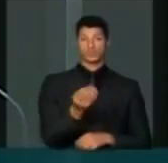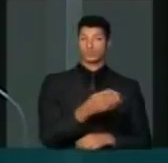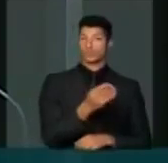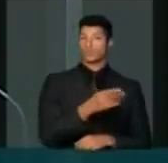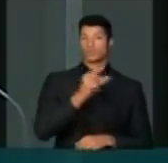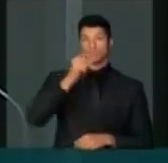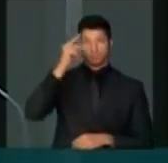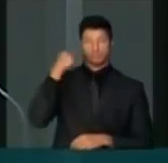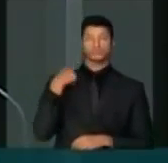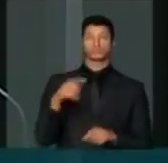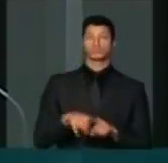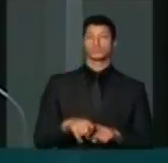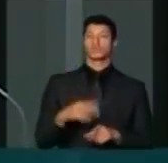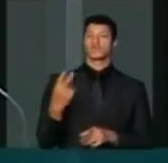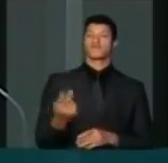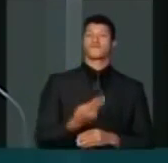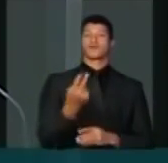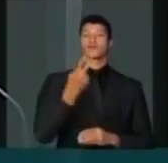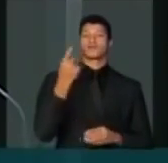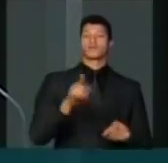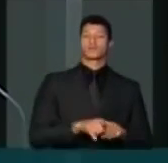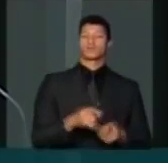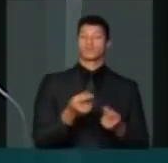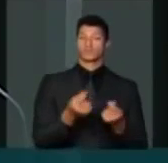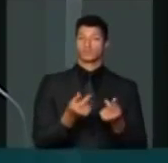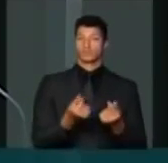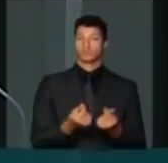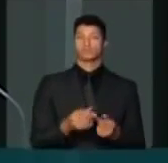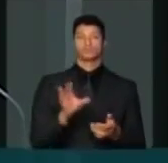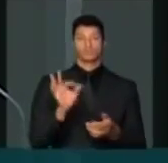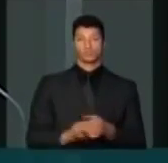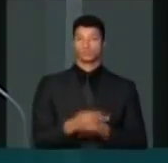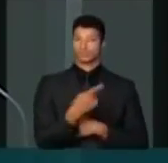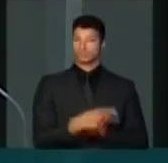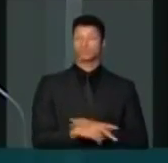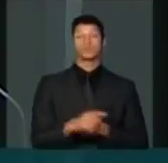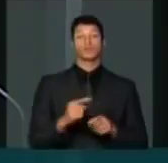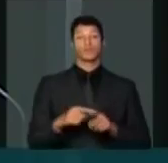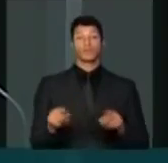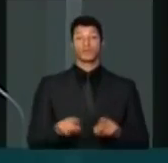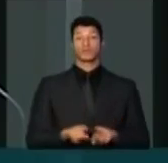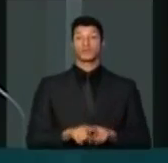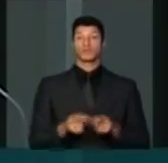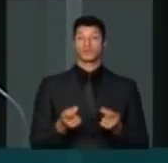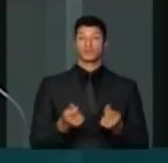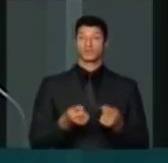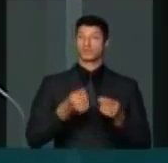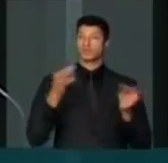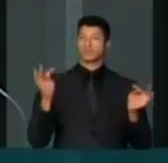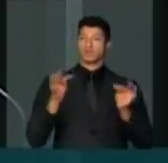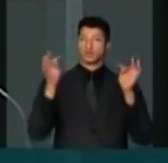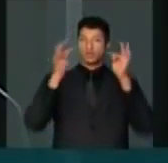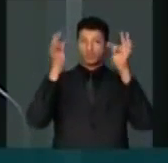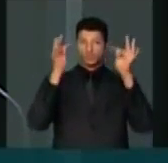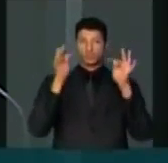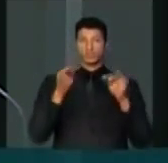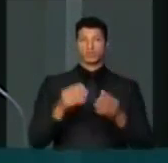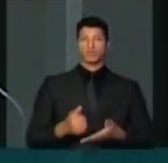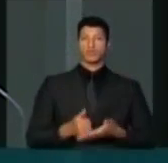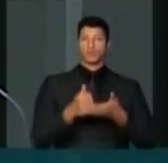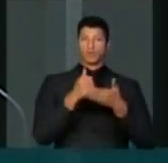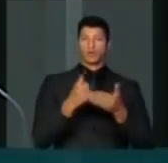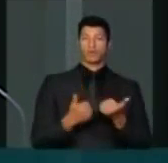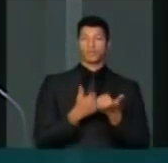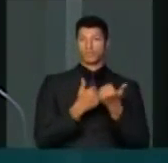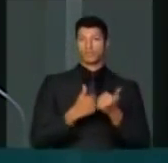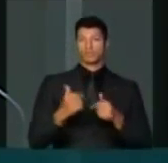e antigos, valorização, remuneração digna para eles, mas também investimento em tecnologias para o apoio